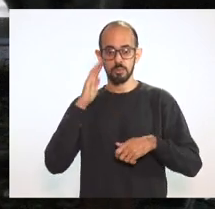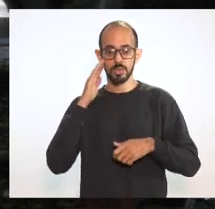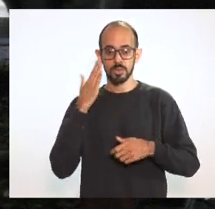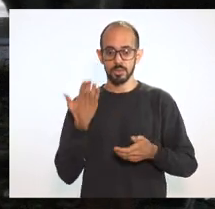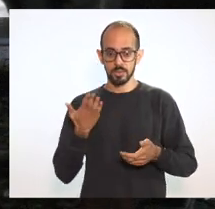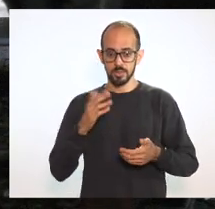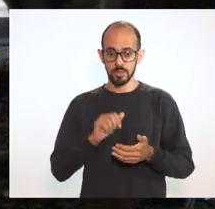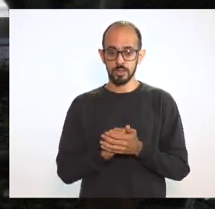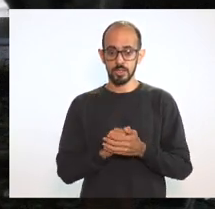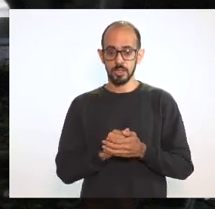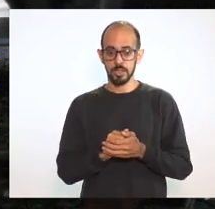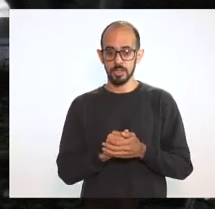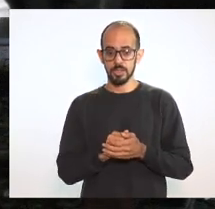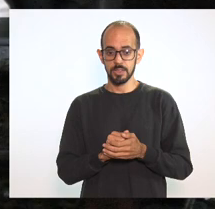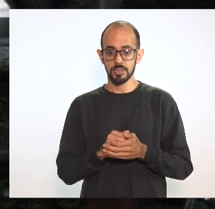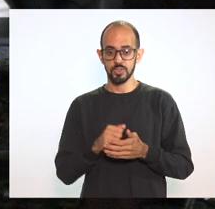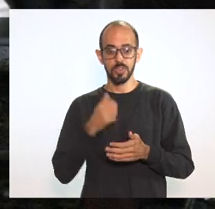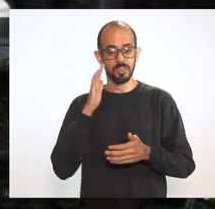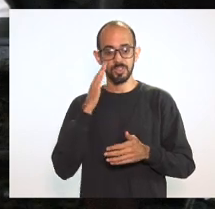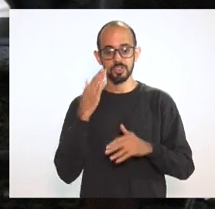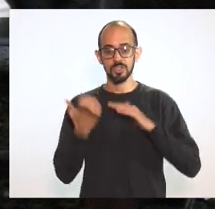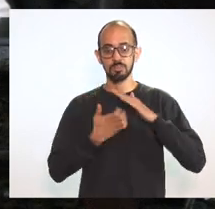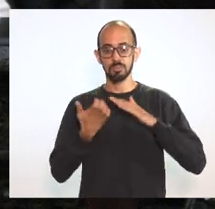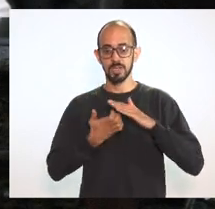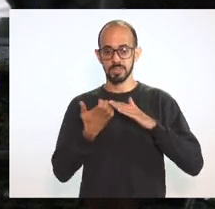pelas empresas.